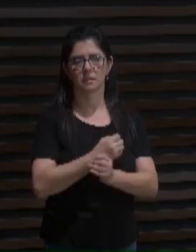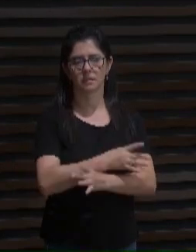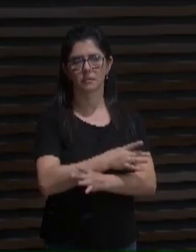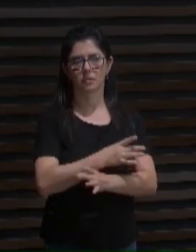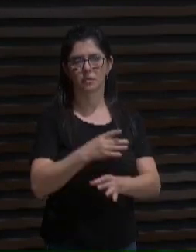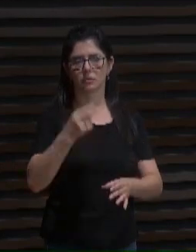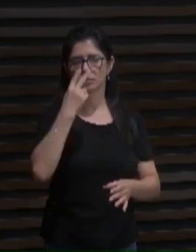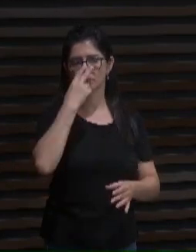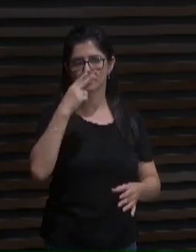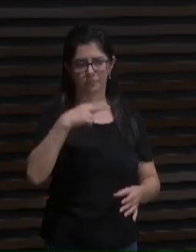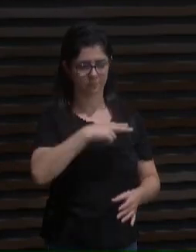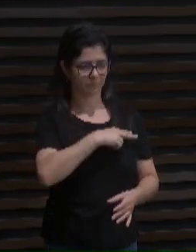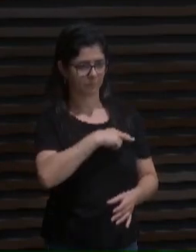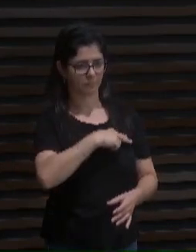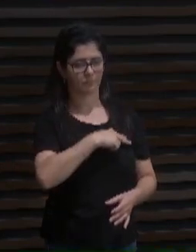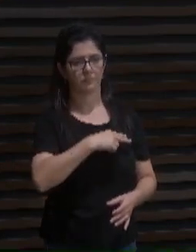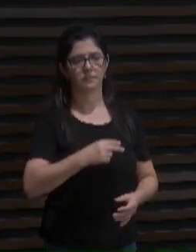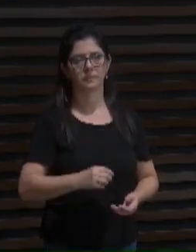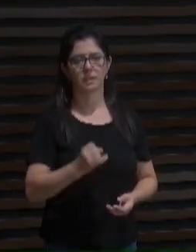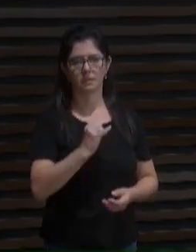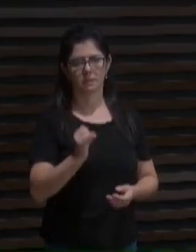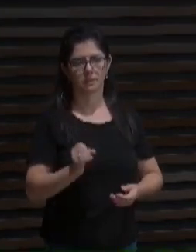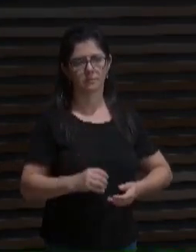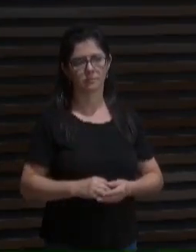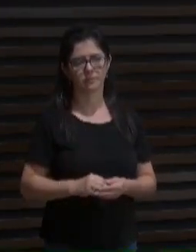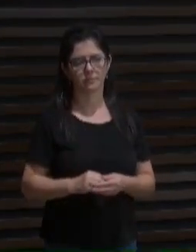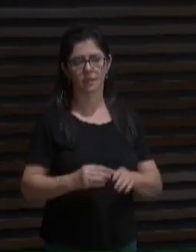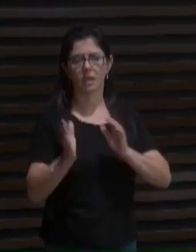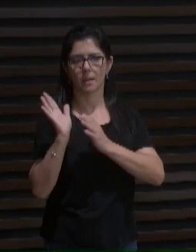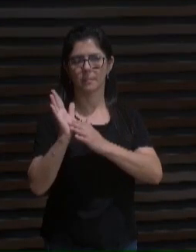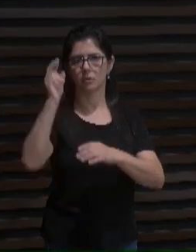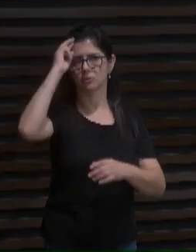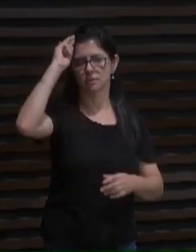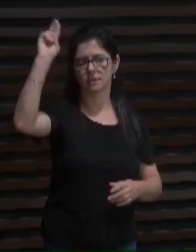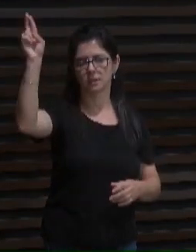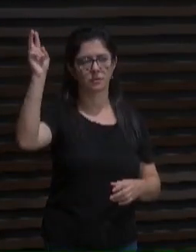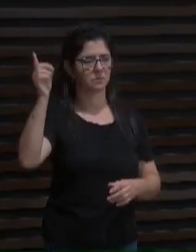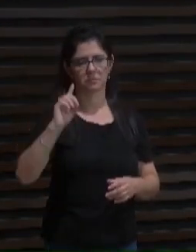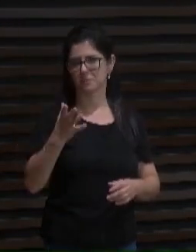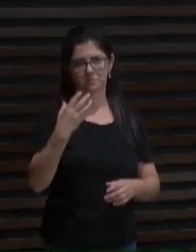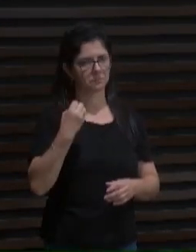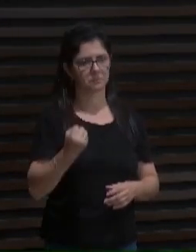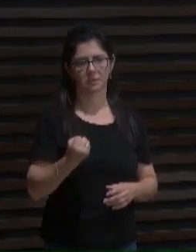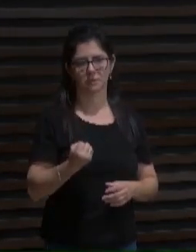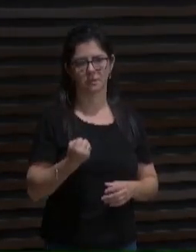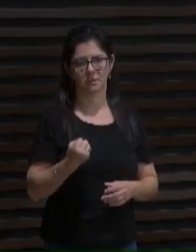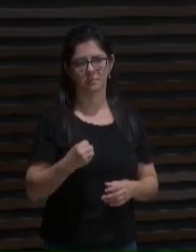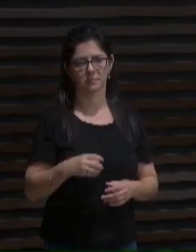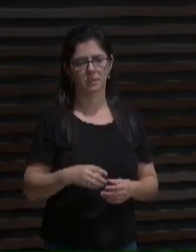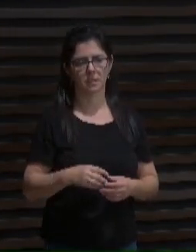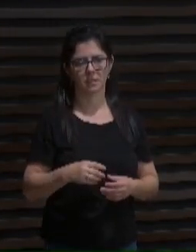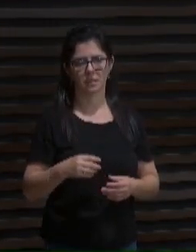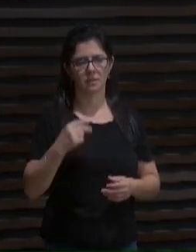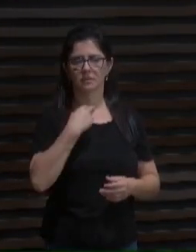junto Isaías 59, 1 e 2? Eis que a mão do Senhor não está encolhida, para